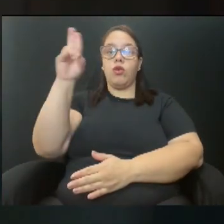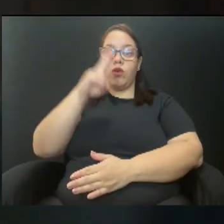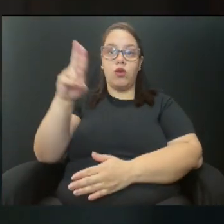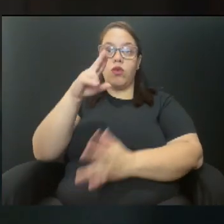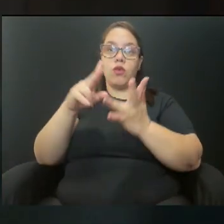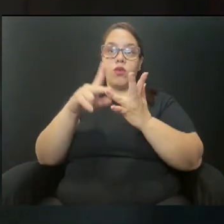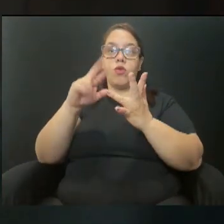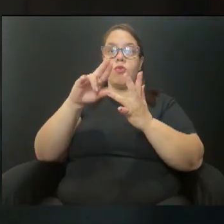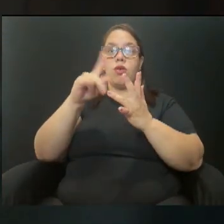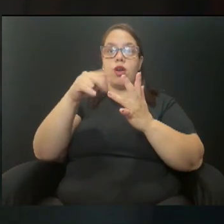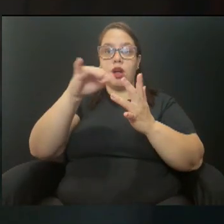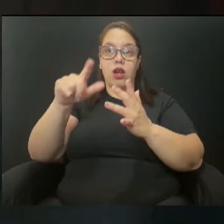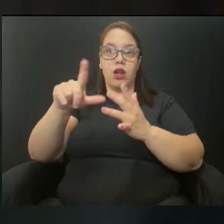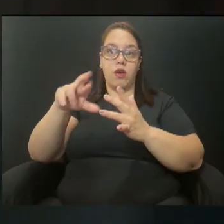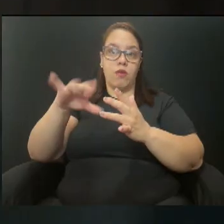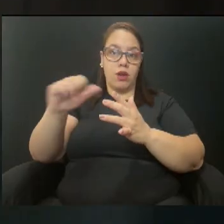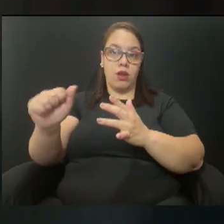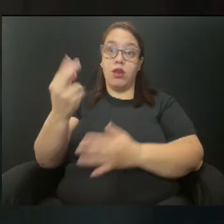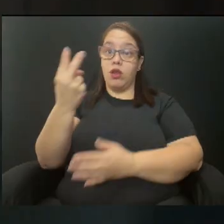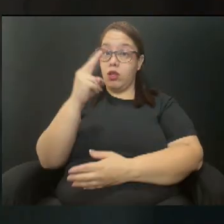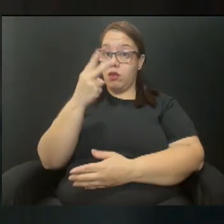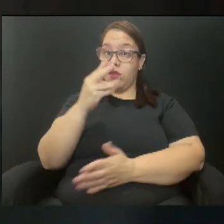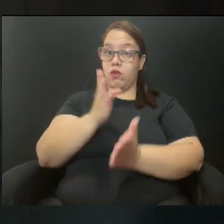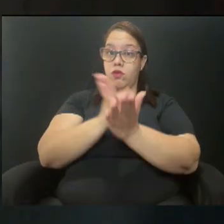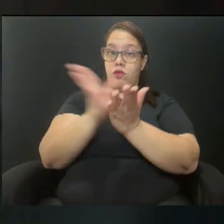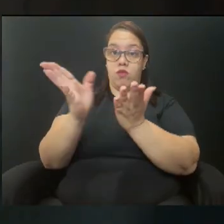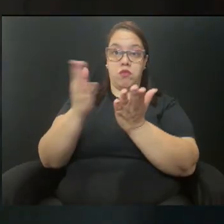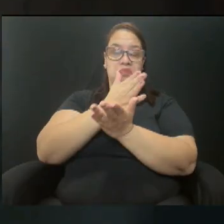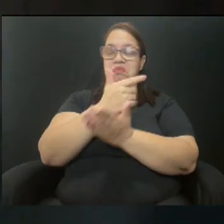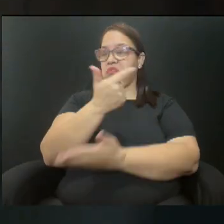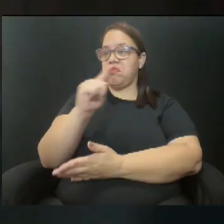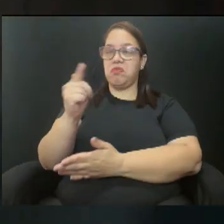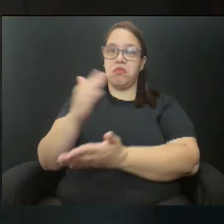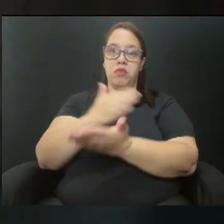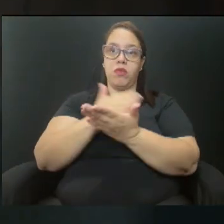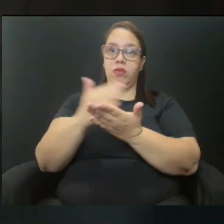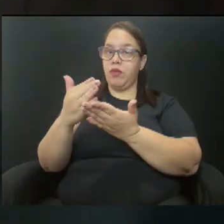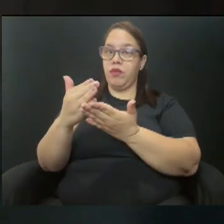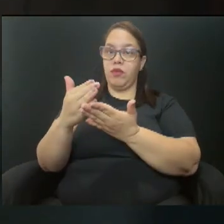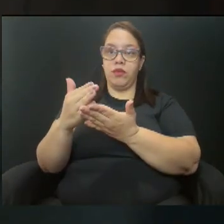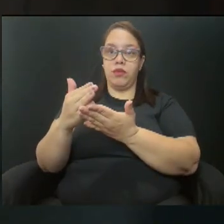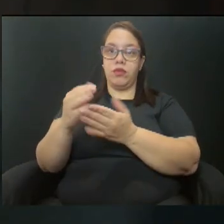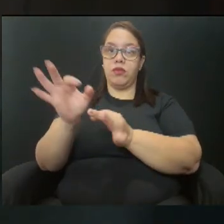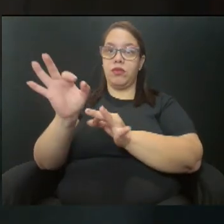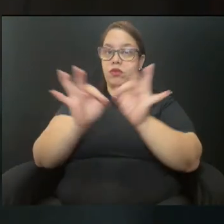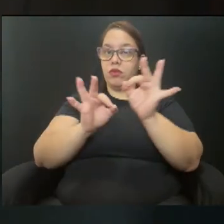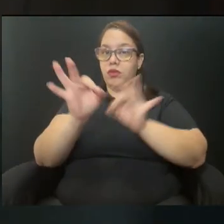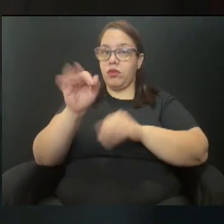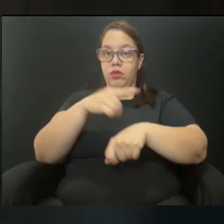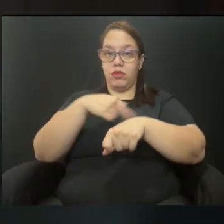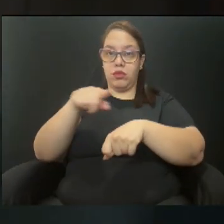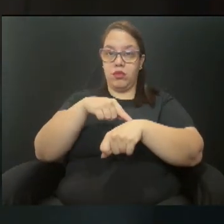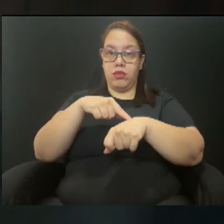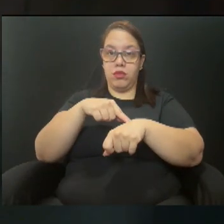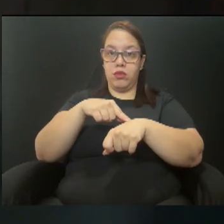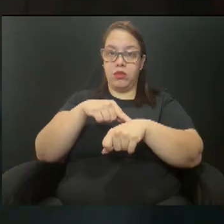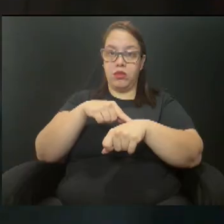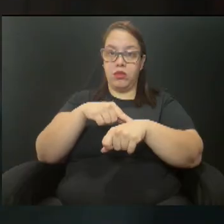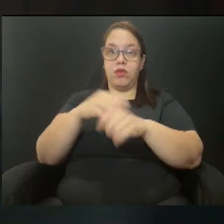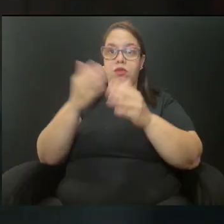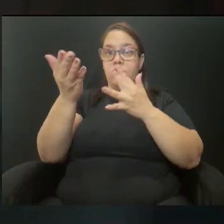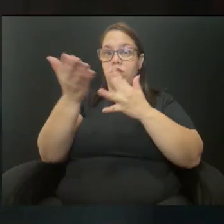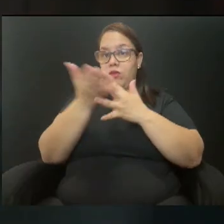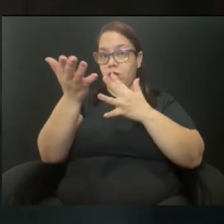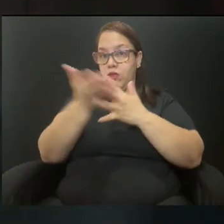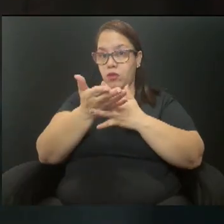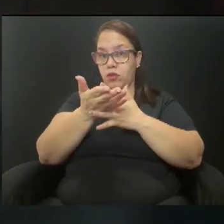desvio das duas linhas. Não haverá, na fase inicial, ajustes no tempo de ciclo ou intervalos das linhas. A INDEC